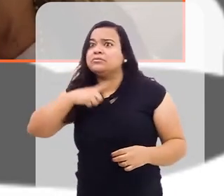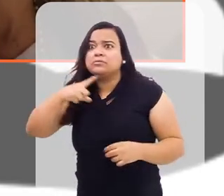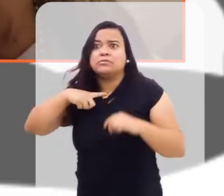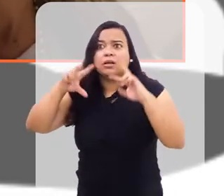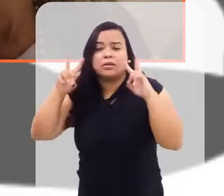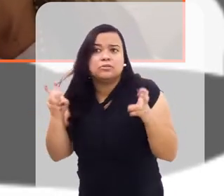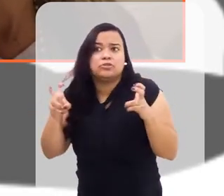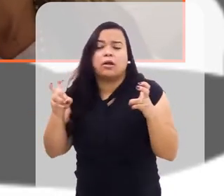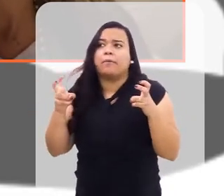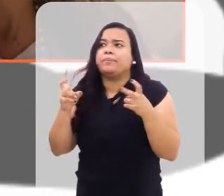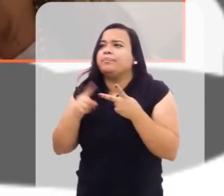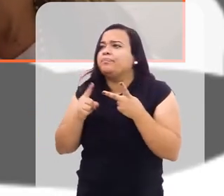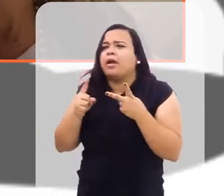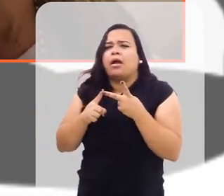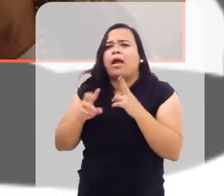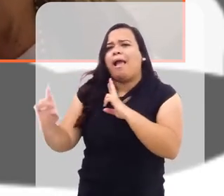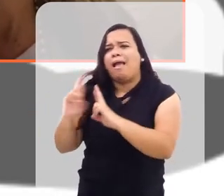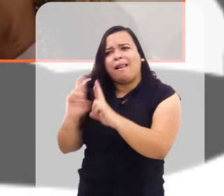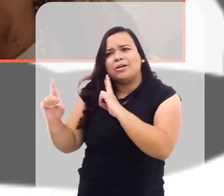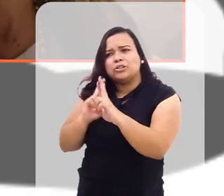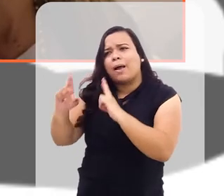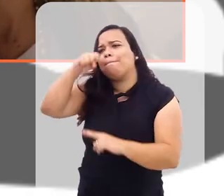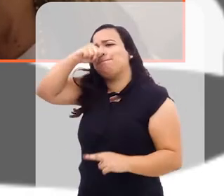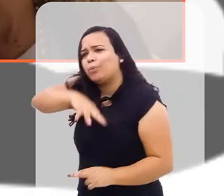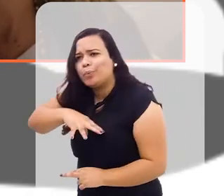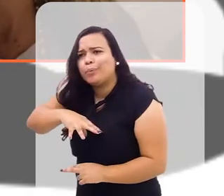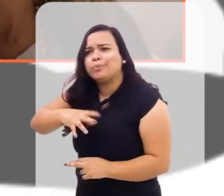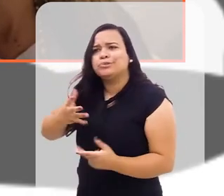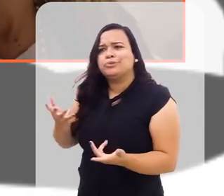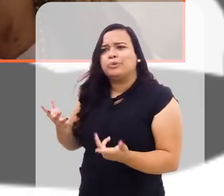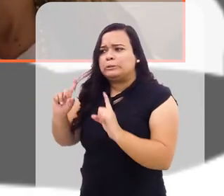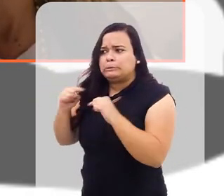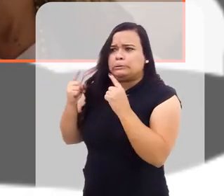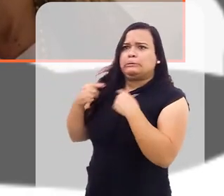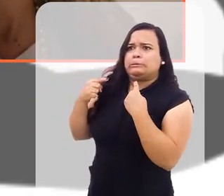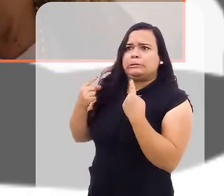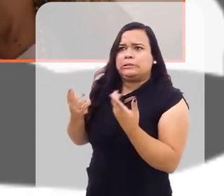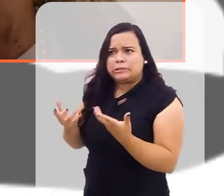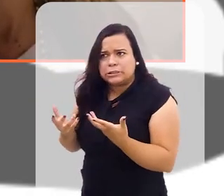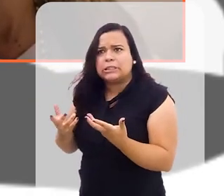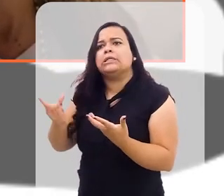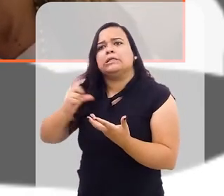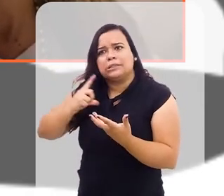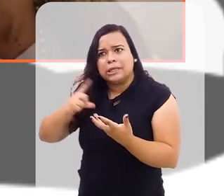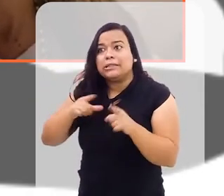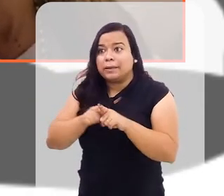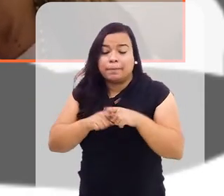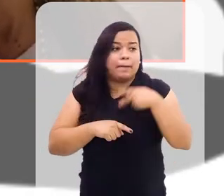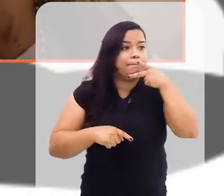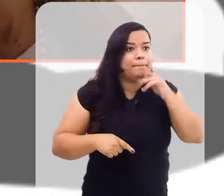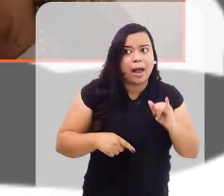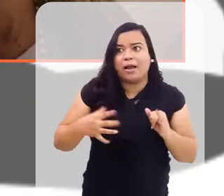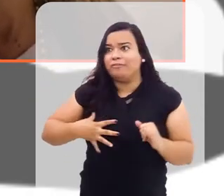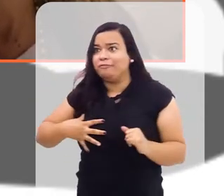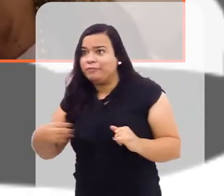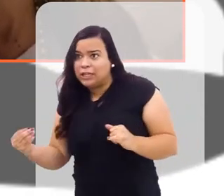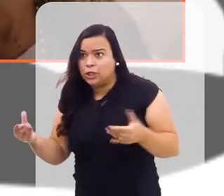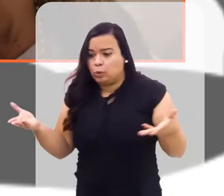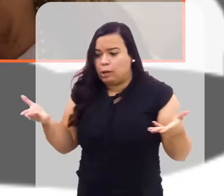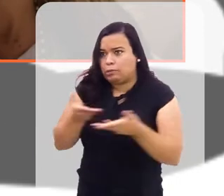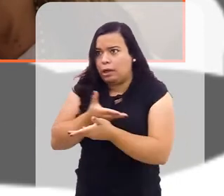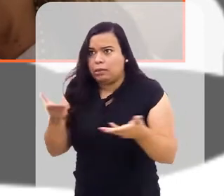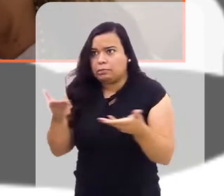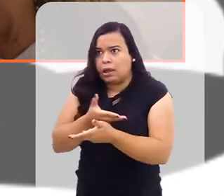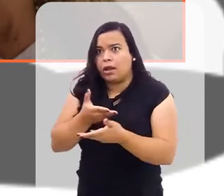tem questões de relacionamentos abusivos, relacionamentos entre pais e filhos. Esse último